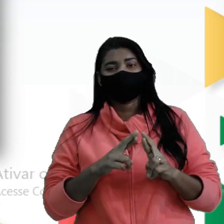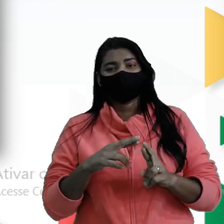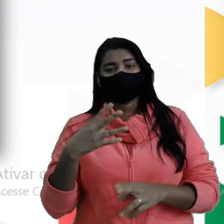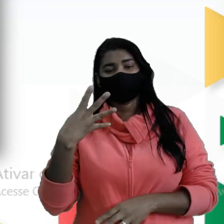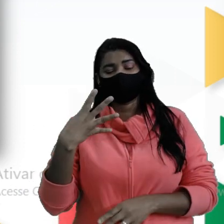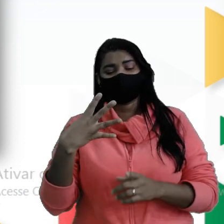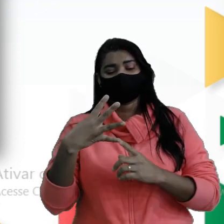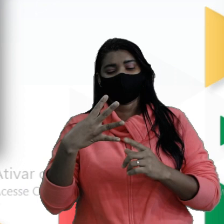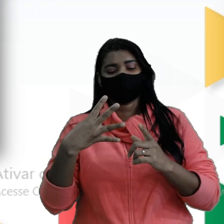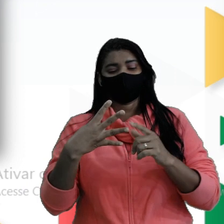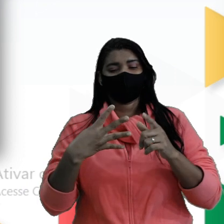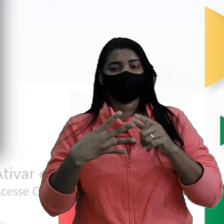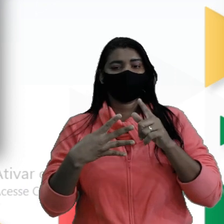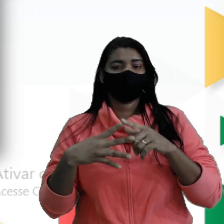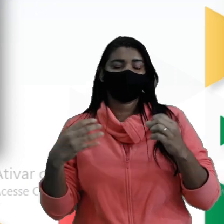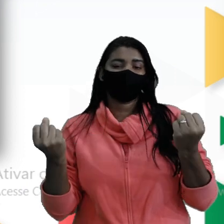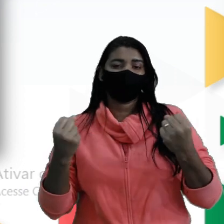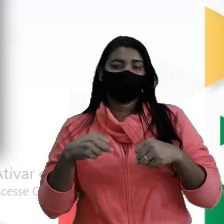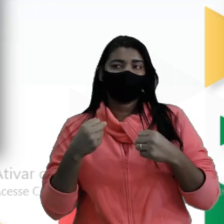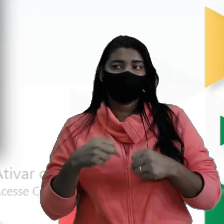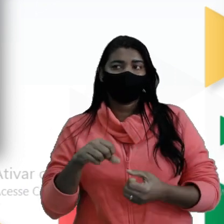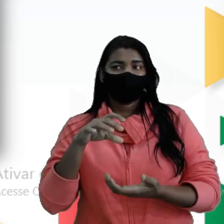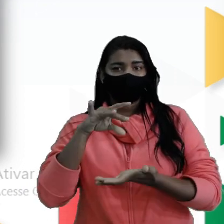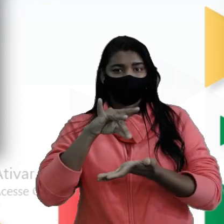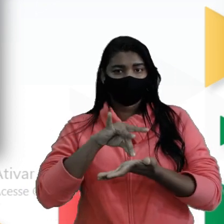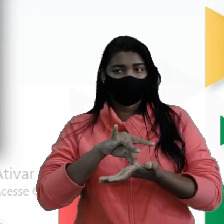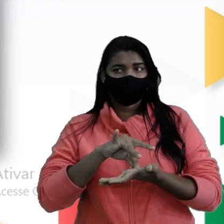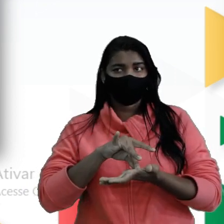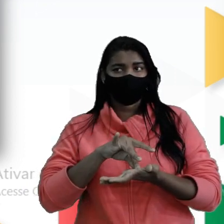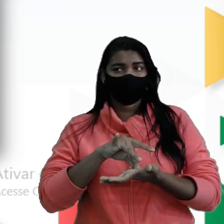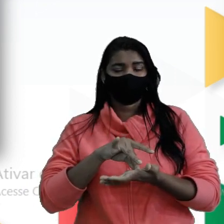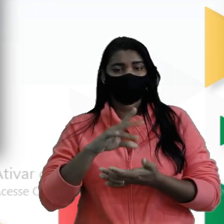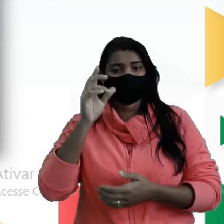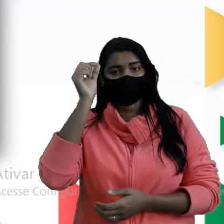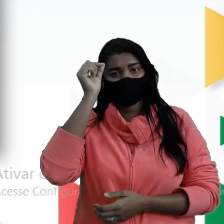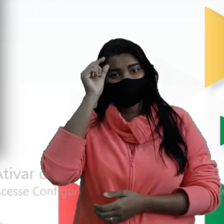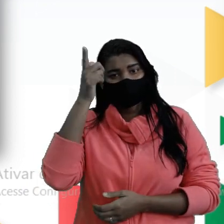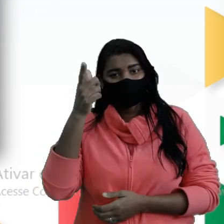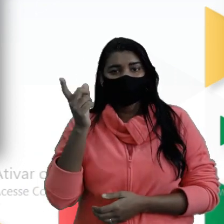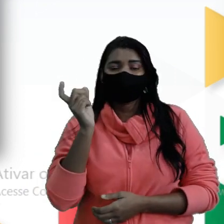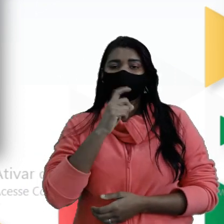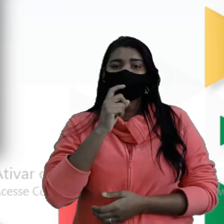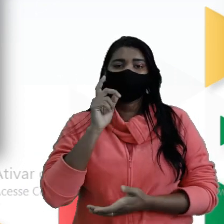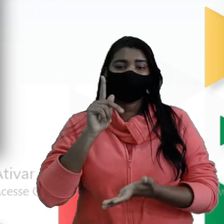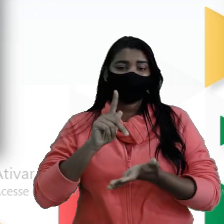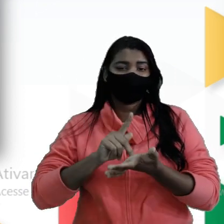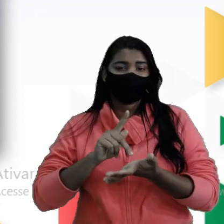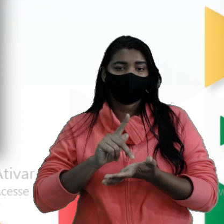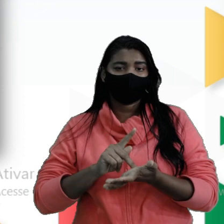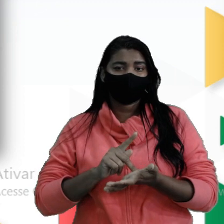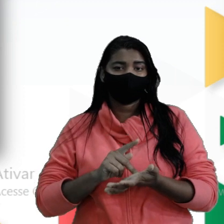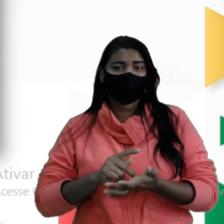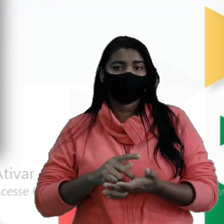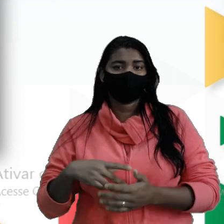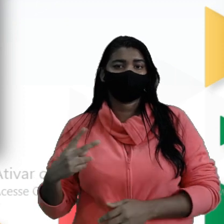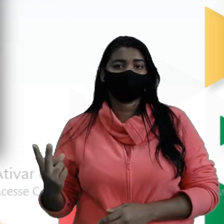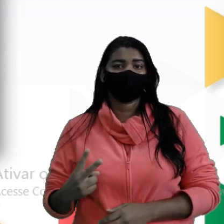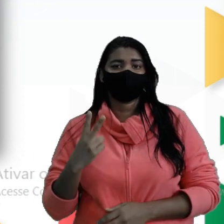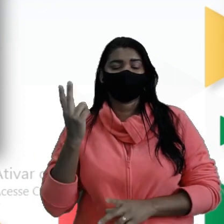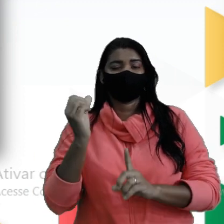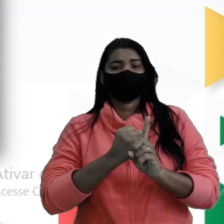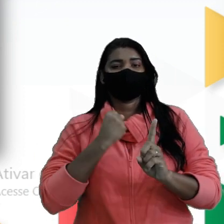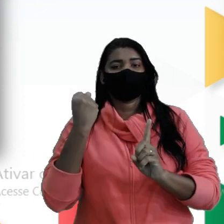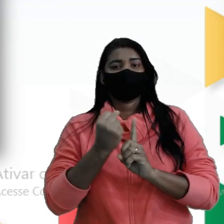4 critérios: precisão do conceito, olha aí a ideia, aquilo, mentira, verdade, o valor